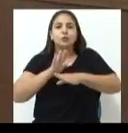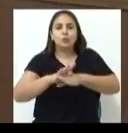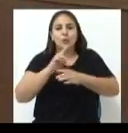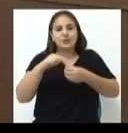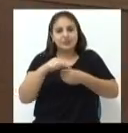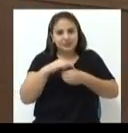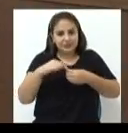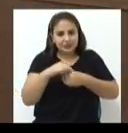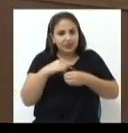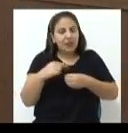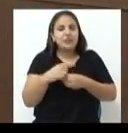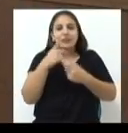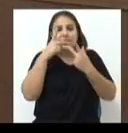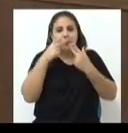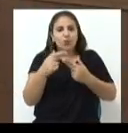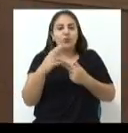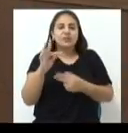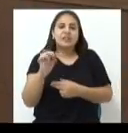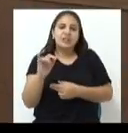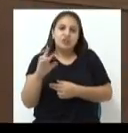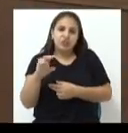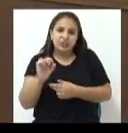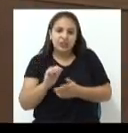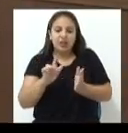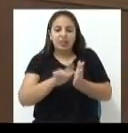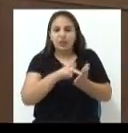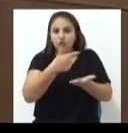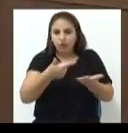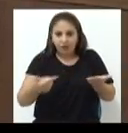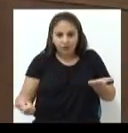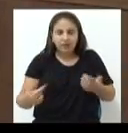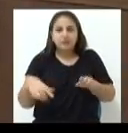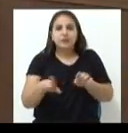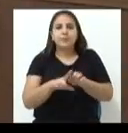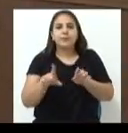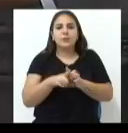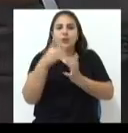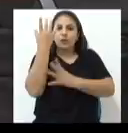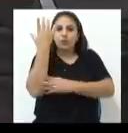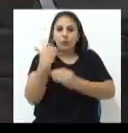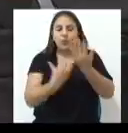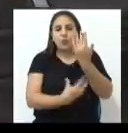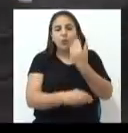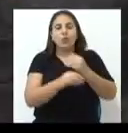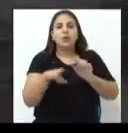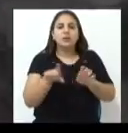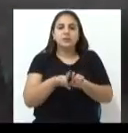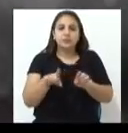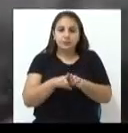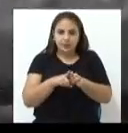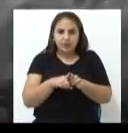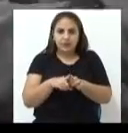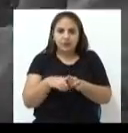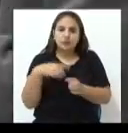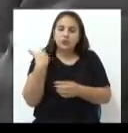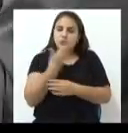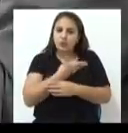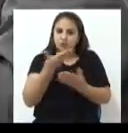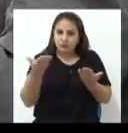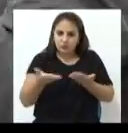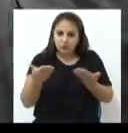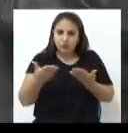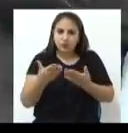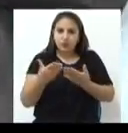cidade do Teixeirinha, uma cidade da Jornada de Literatura, do folclore, né? Então, nós estamos aqui hoje homenageando